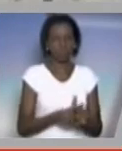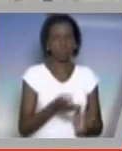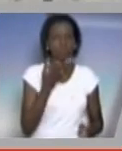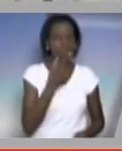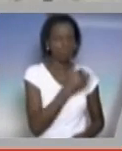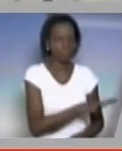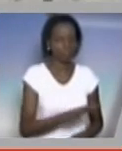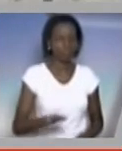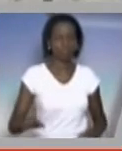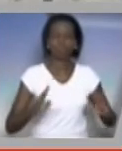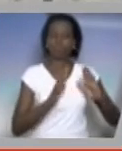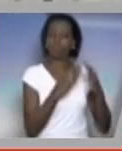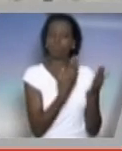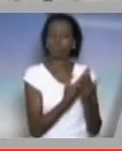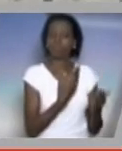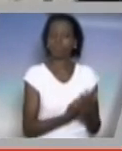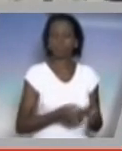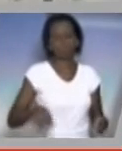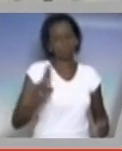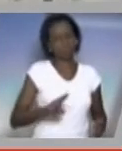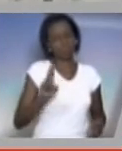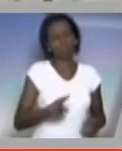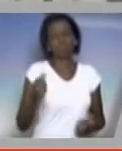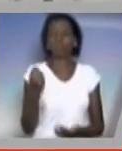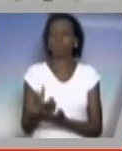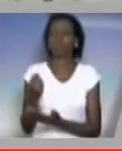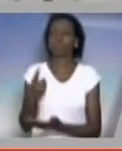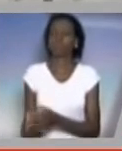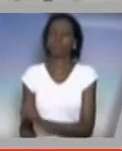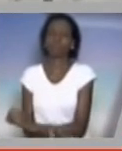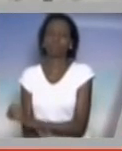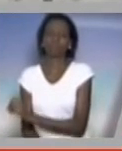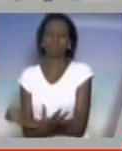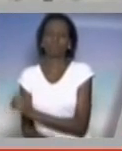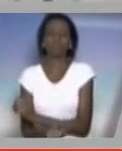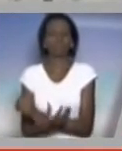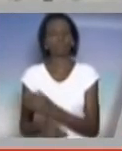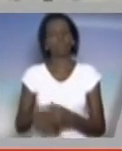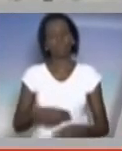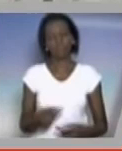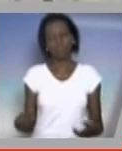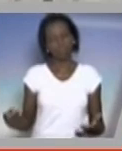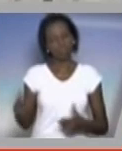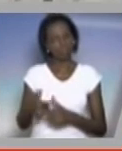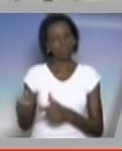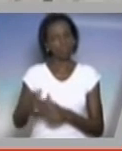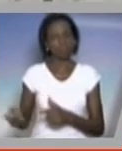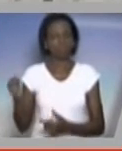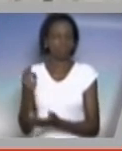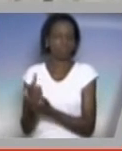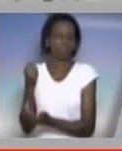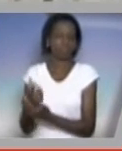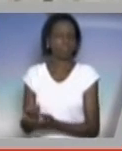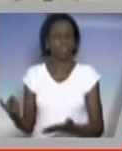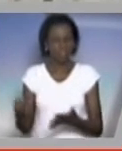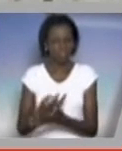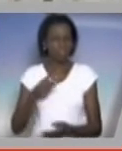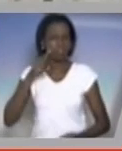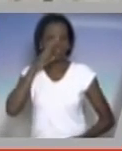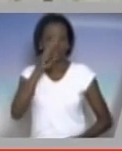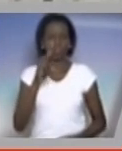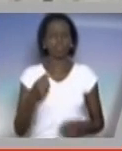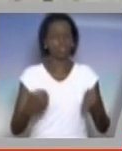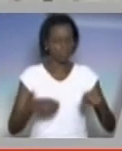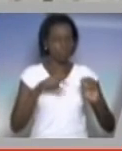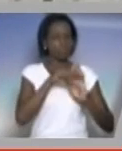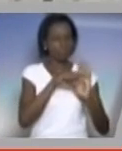escolar esteja sendo utilizado para pagamento de propina, para superfaturamento de compra. Um absurdo total. Isso tem que